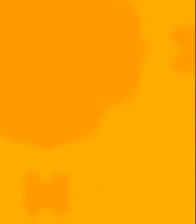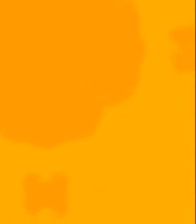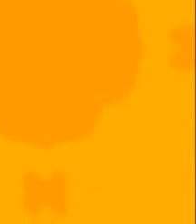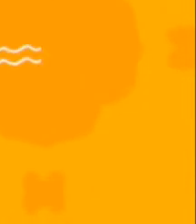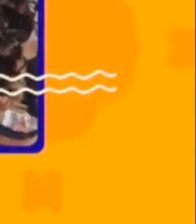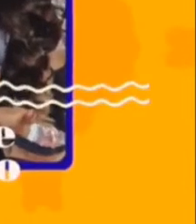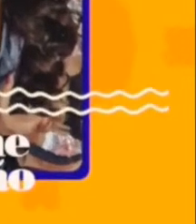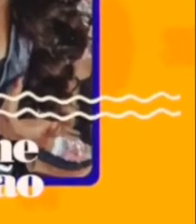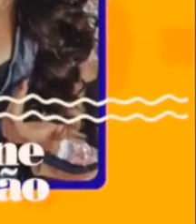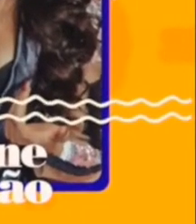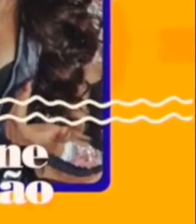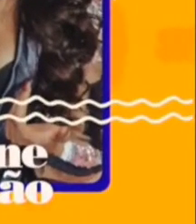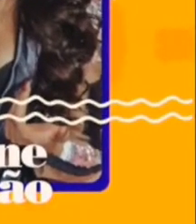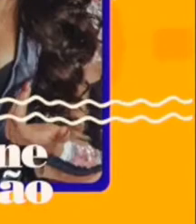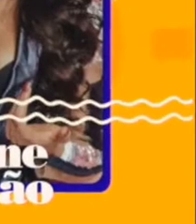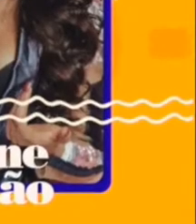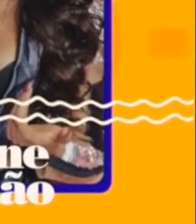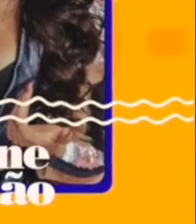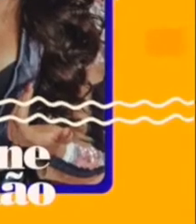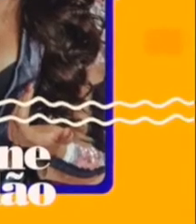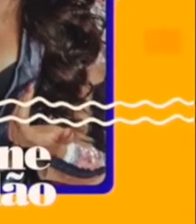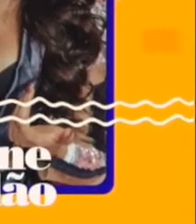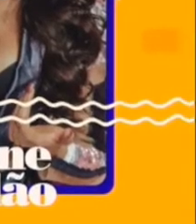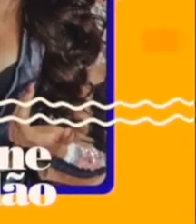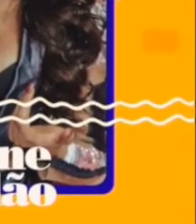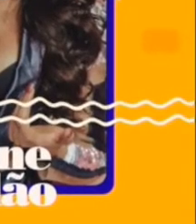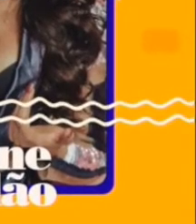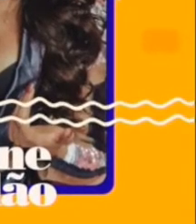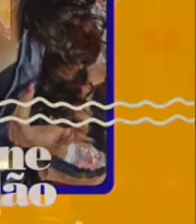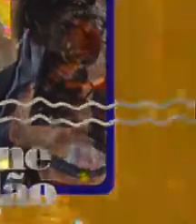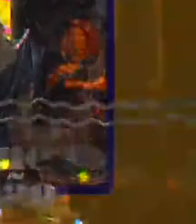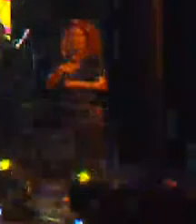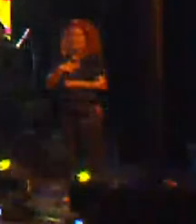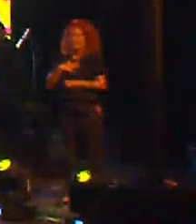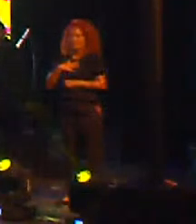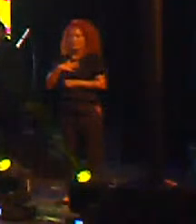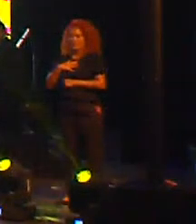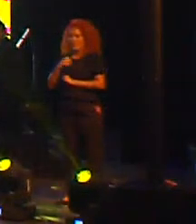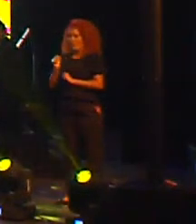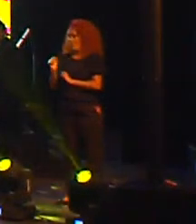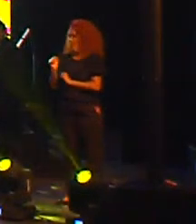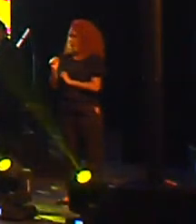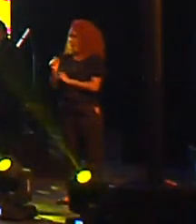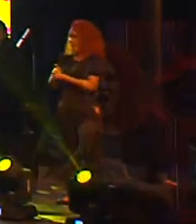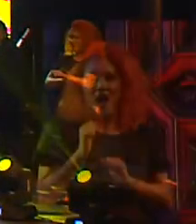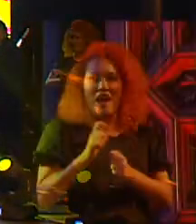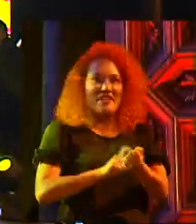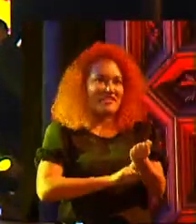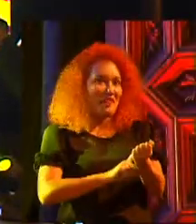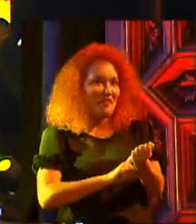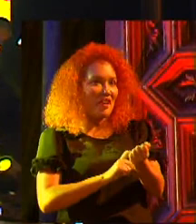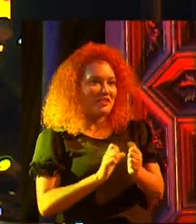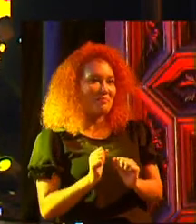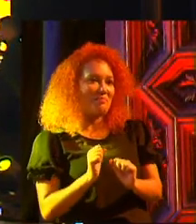Pode ficar nervosa. maravilhosa, Gigi